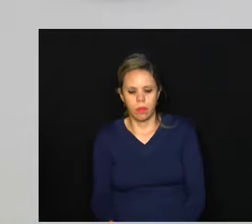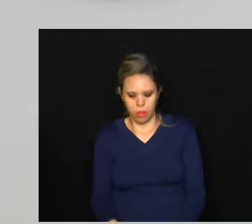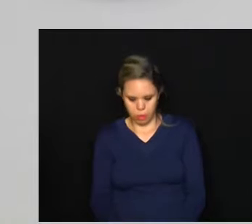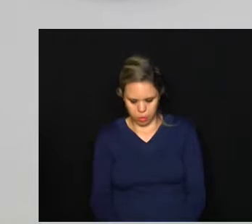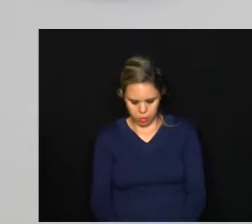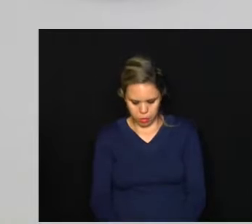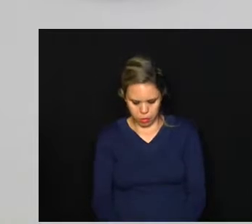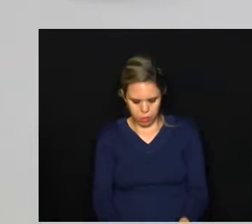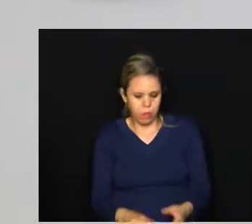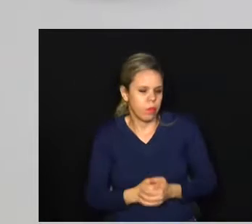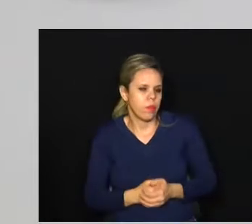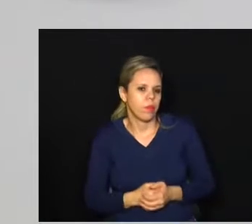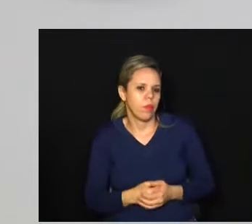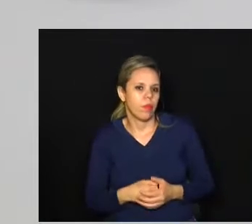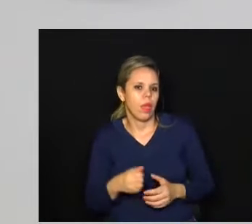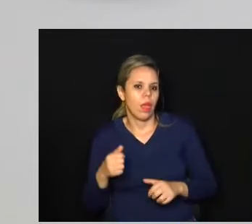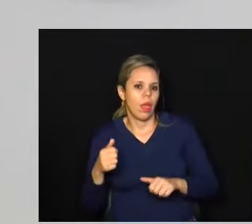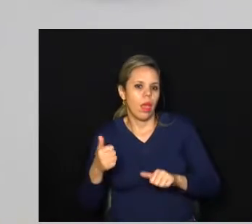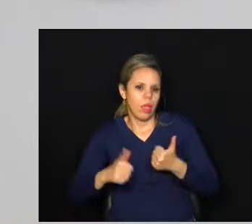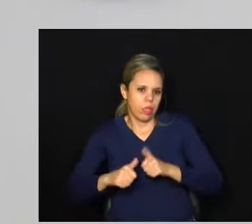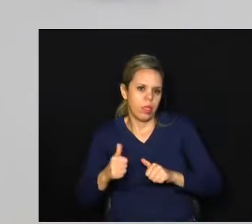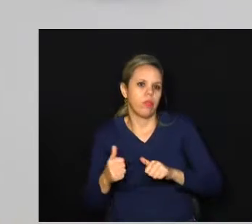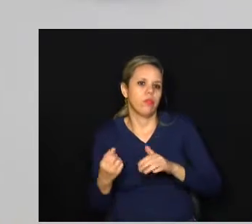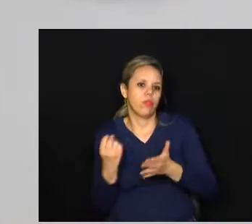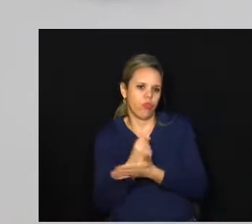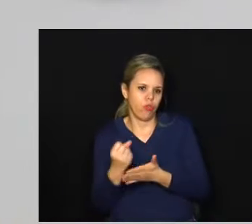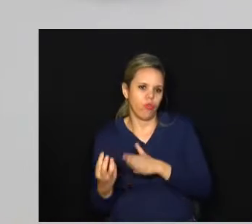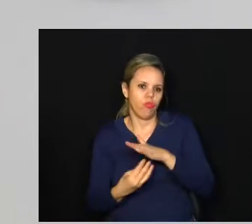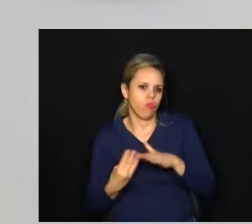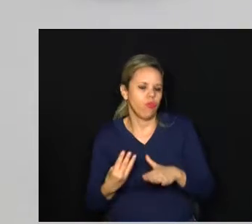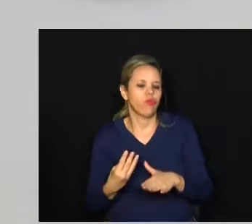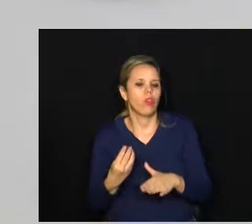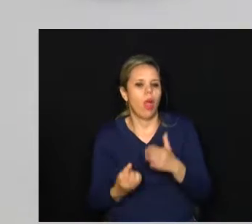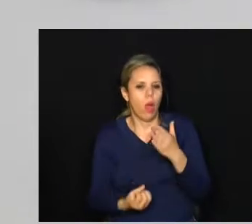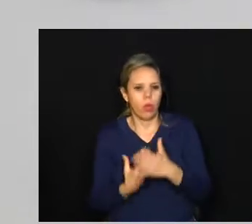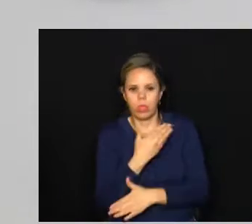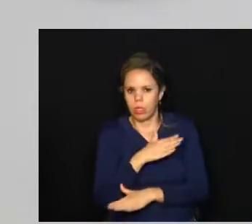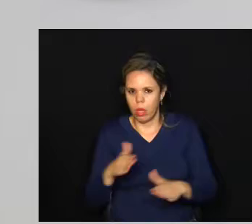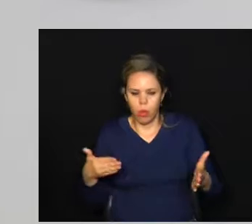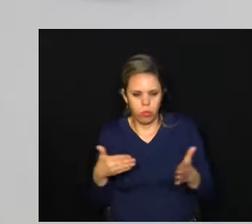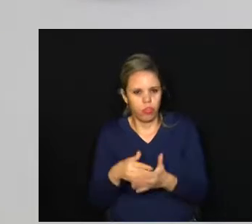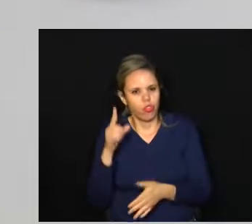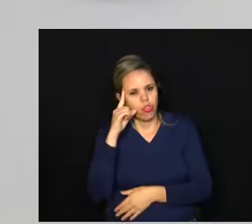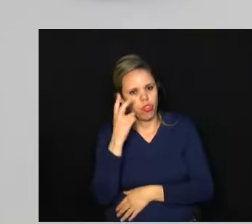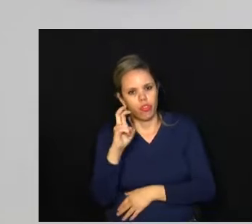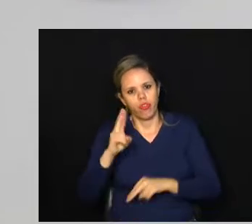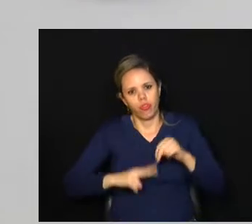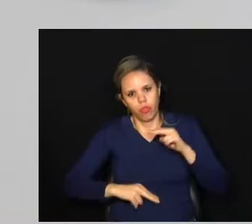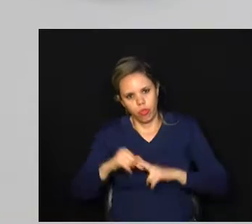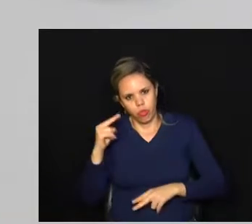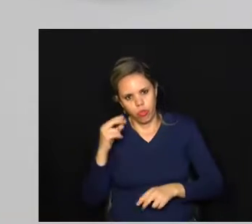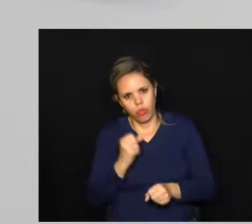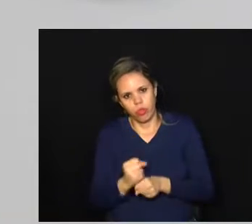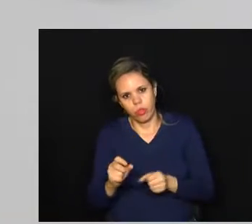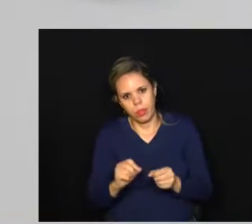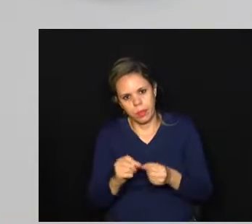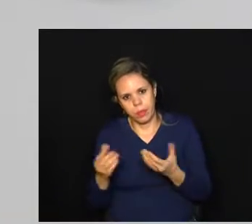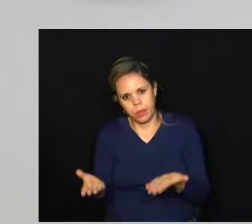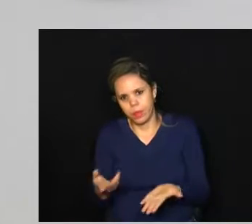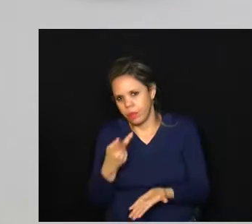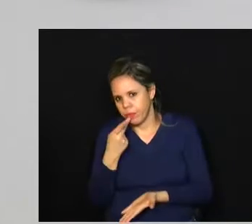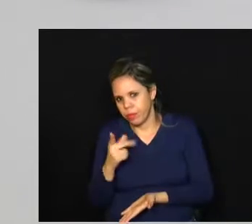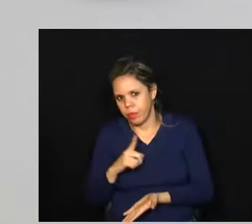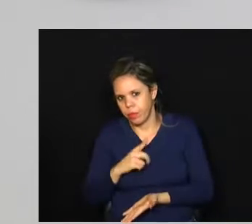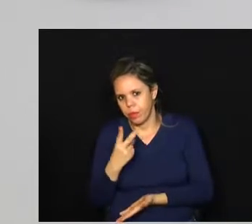ocorra sem nenhum entrave a partir do dia 15 de junho e que essa obra venha, como ele disse,